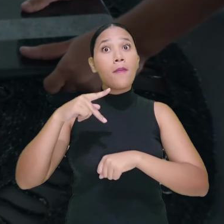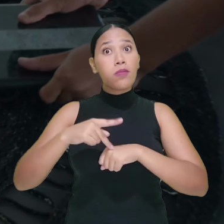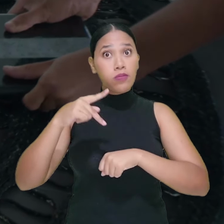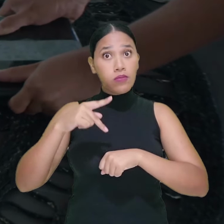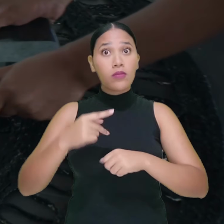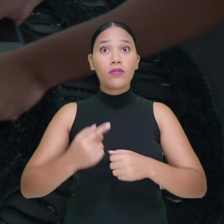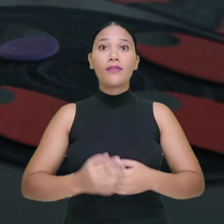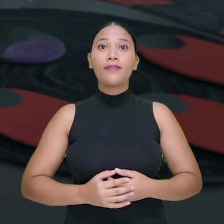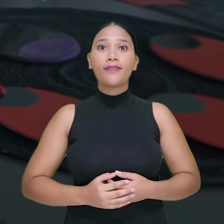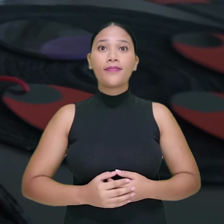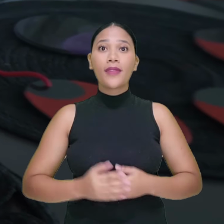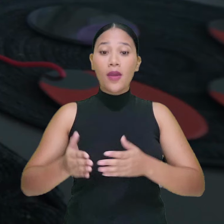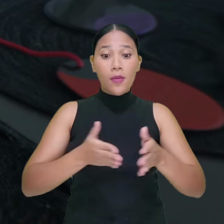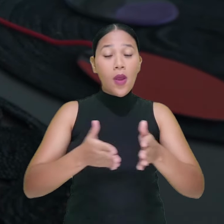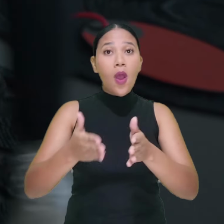também feitas de rocha.